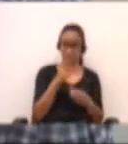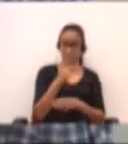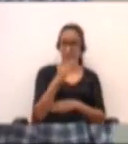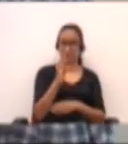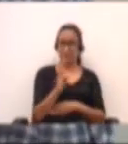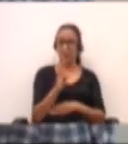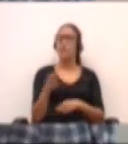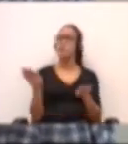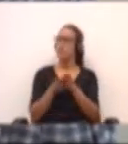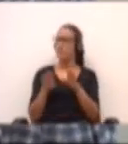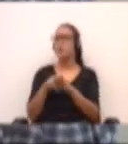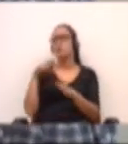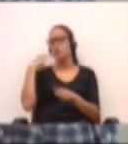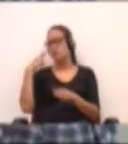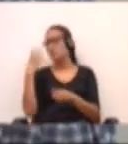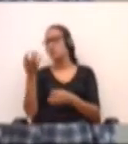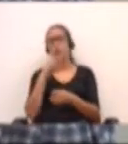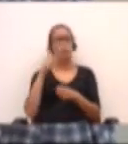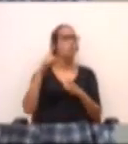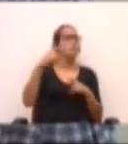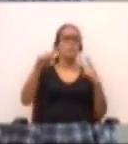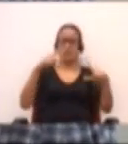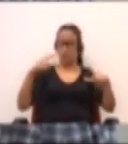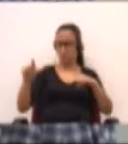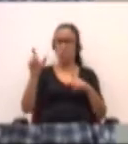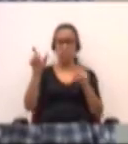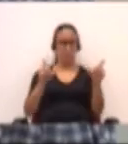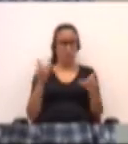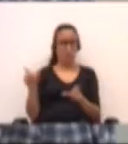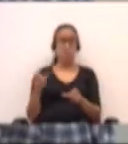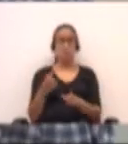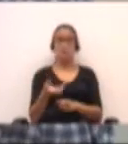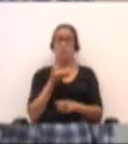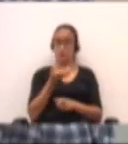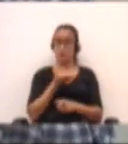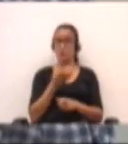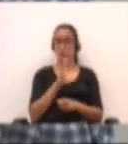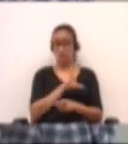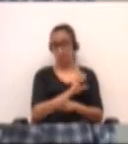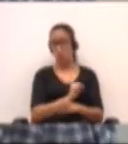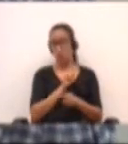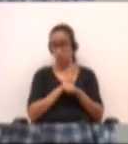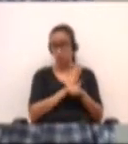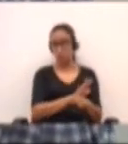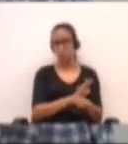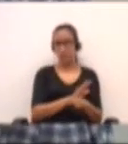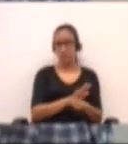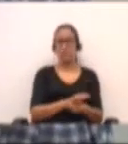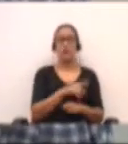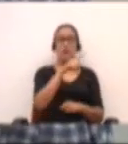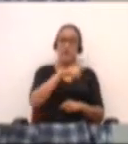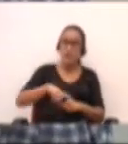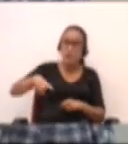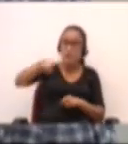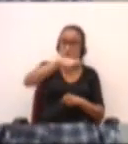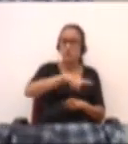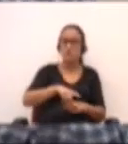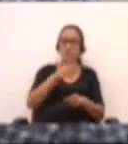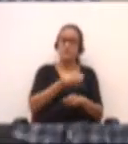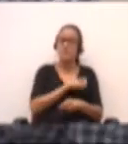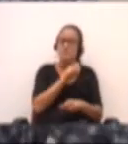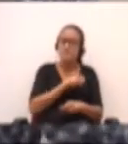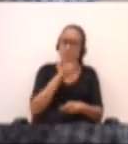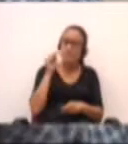reforma agrária neste país. Por isso que vocês devem continuar sempre unidos. Cada vez que vocês